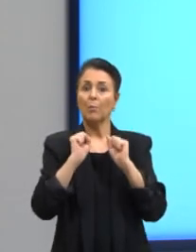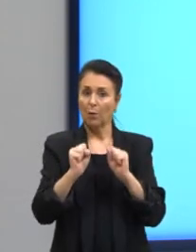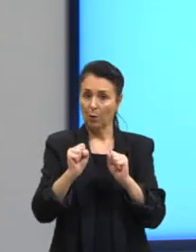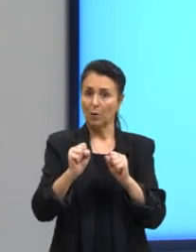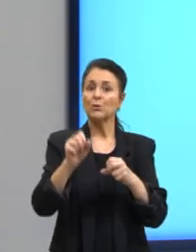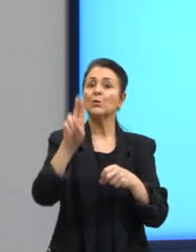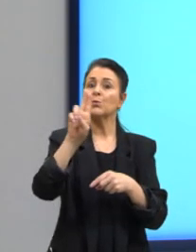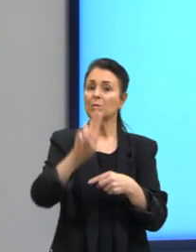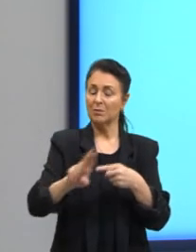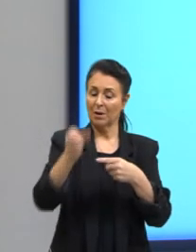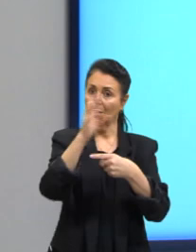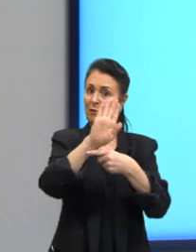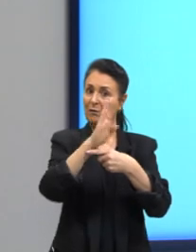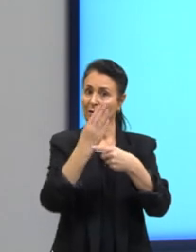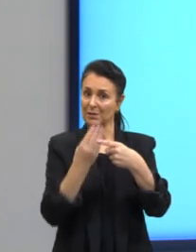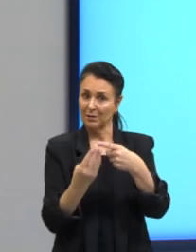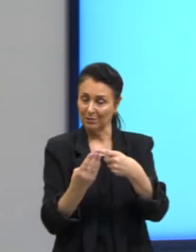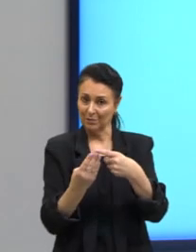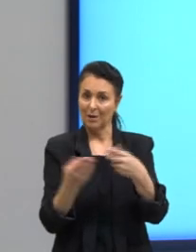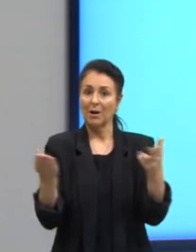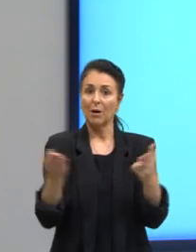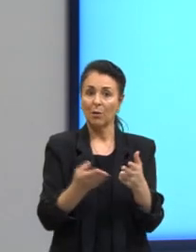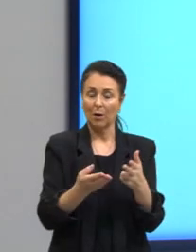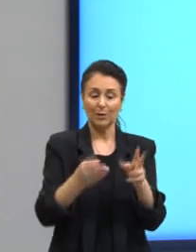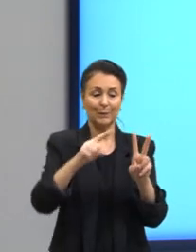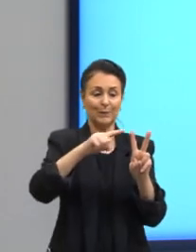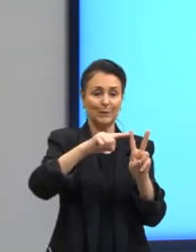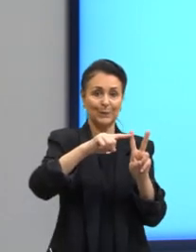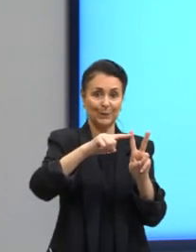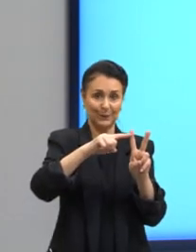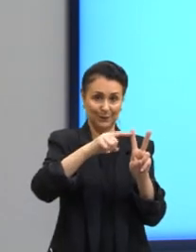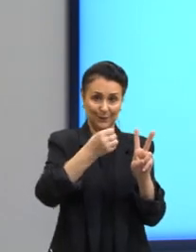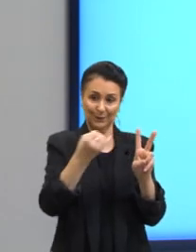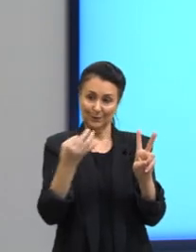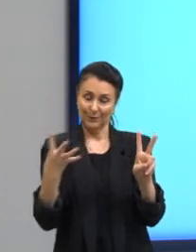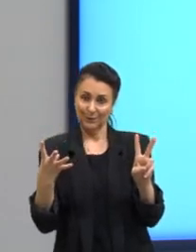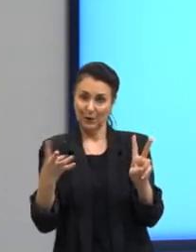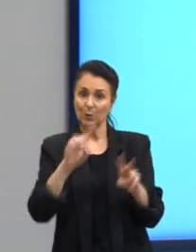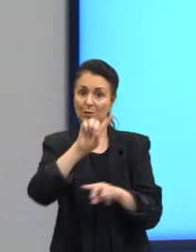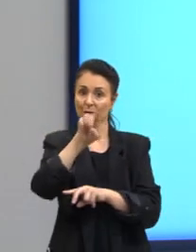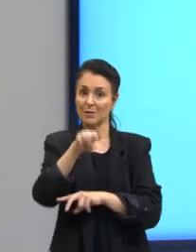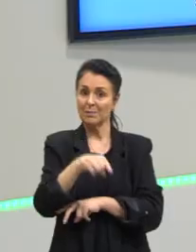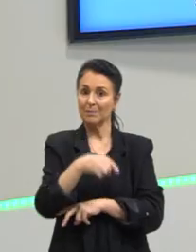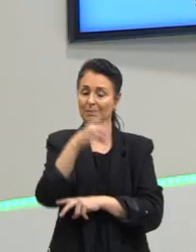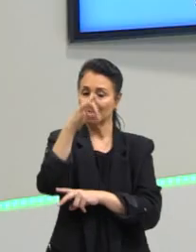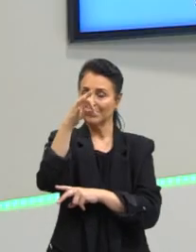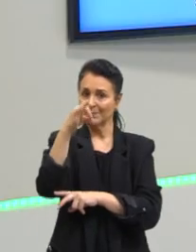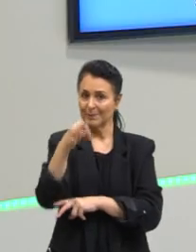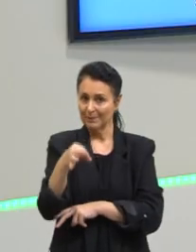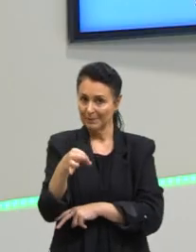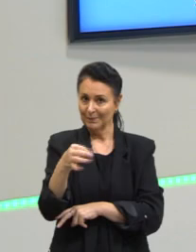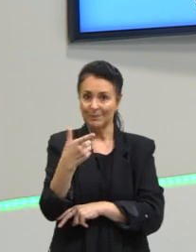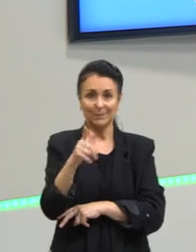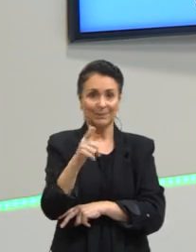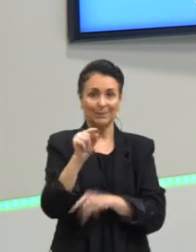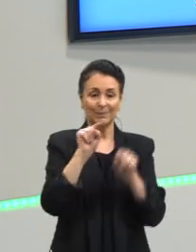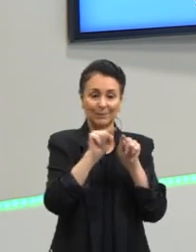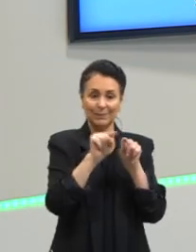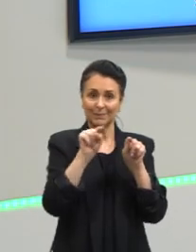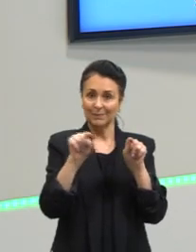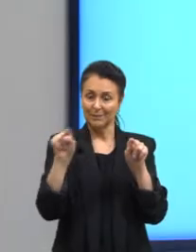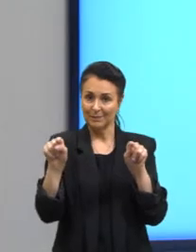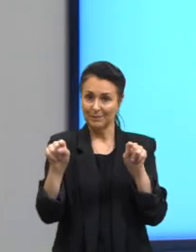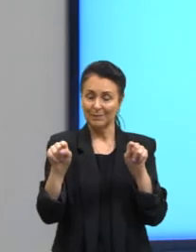de fração são números racionais os decimais exatos Ou seja que não apresenta aqueles... Do final